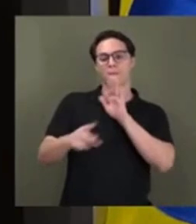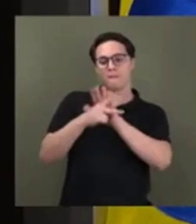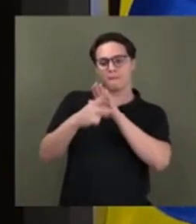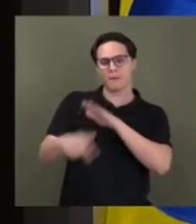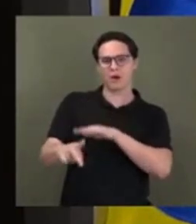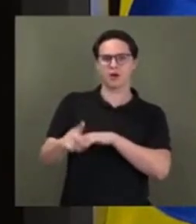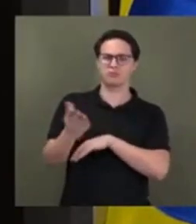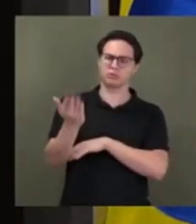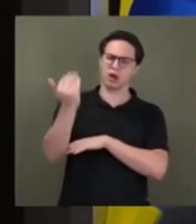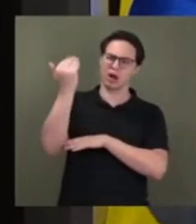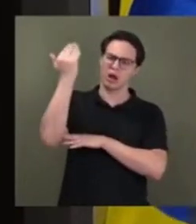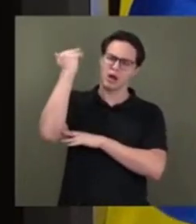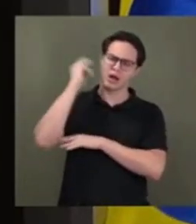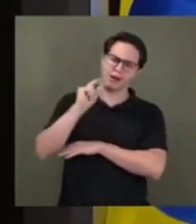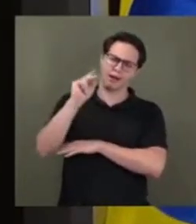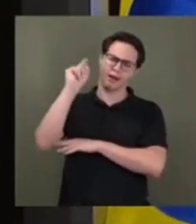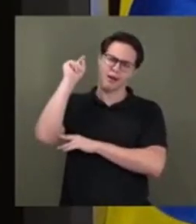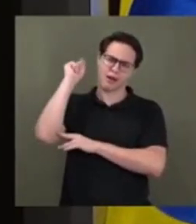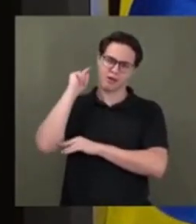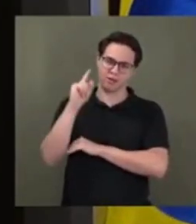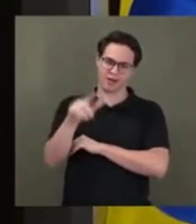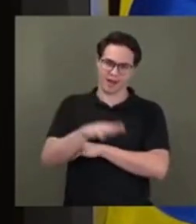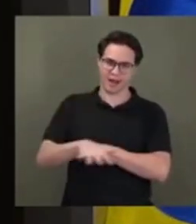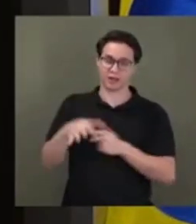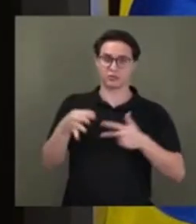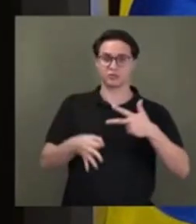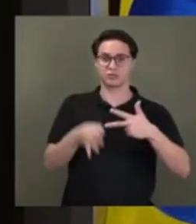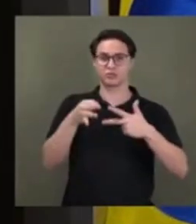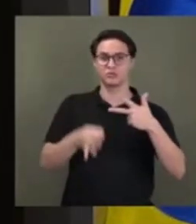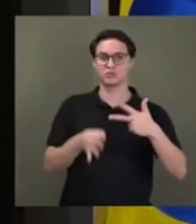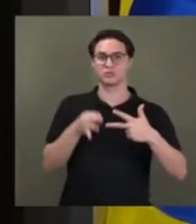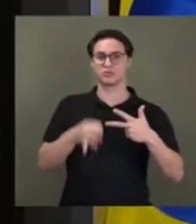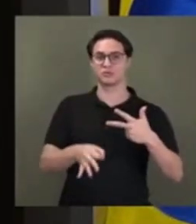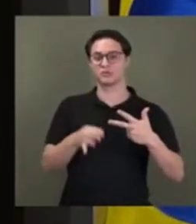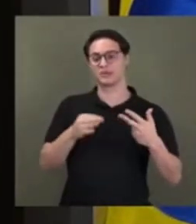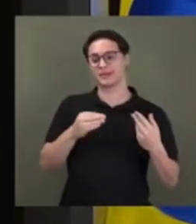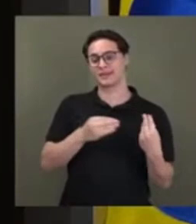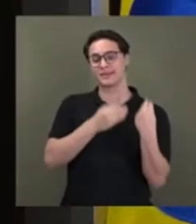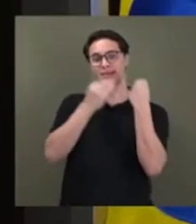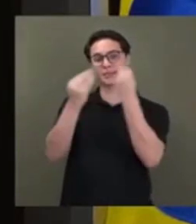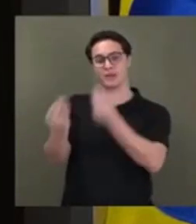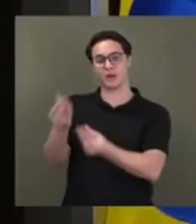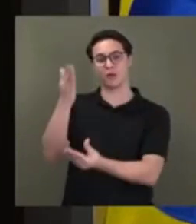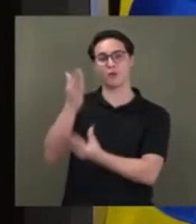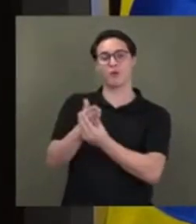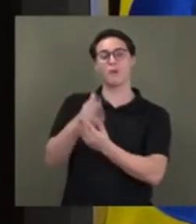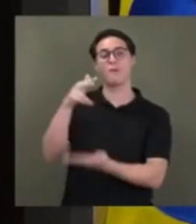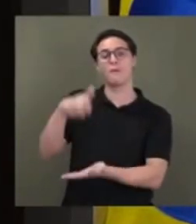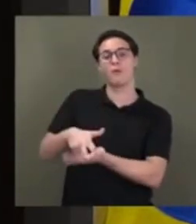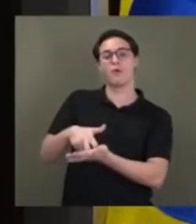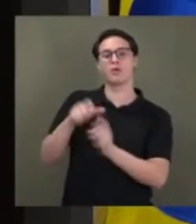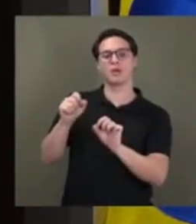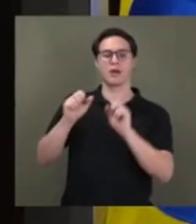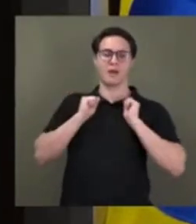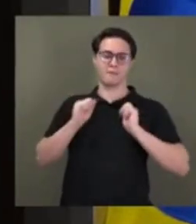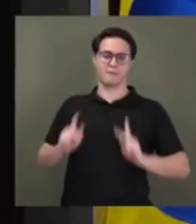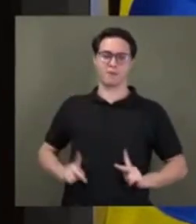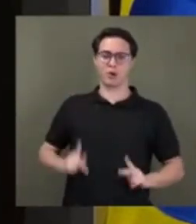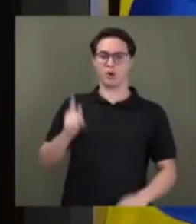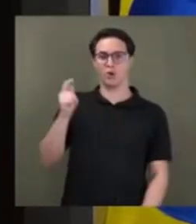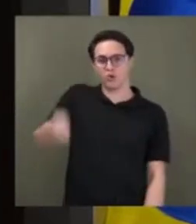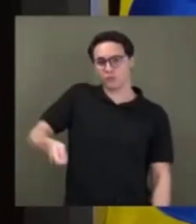LOMAN, de muitas décadas, e aplicou, e seguiu aplicando, a aposentadoria